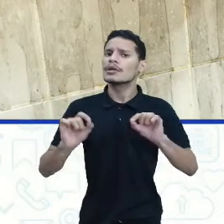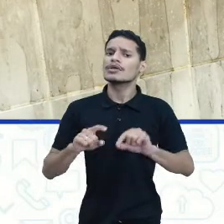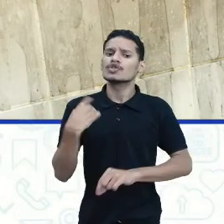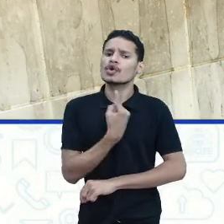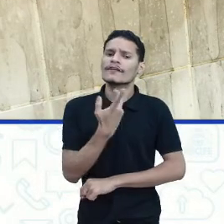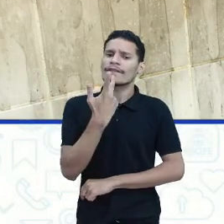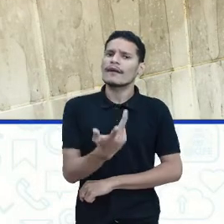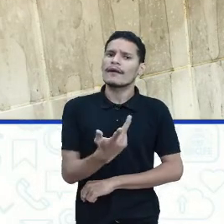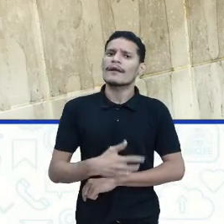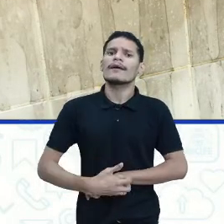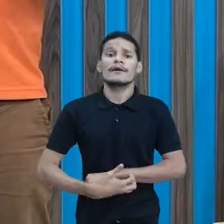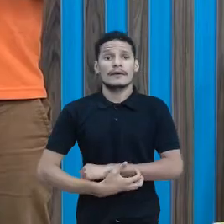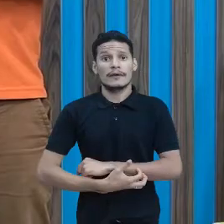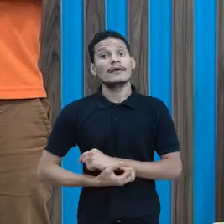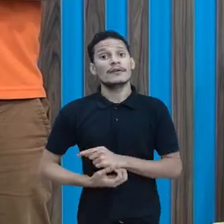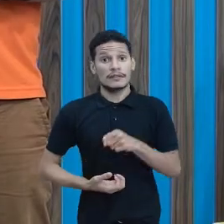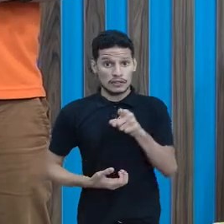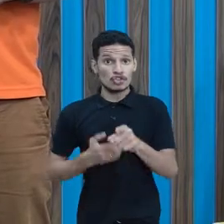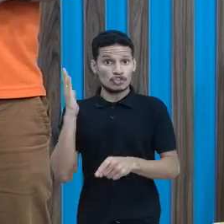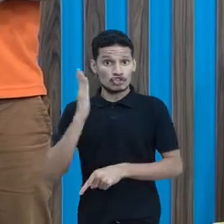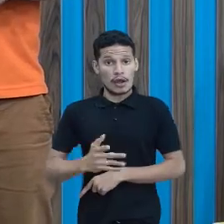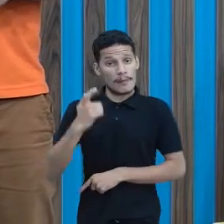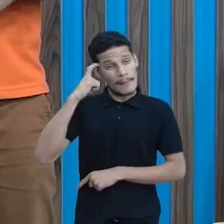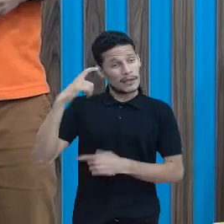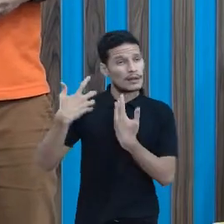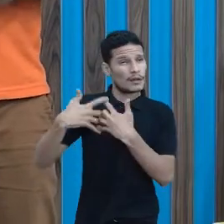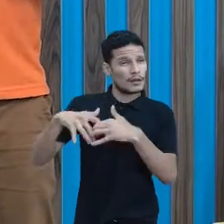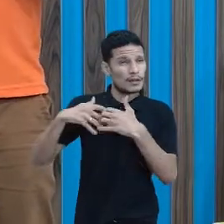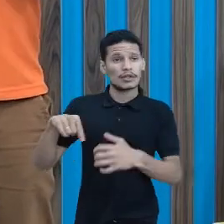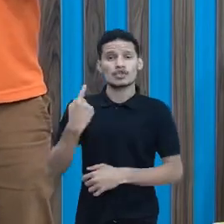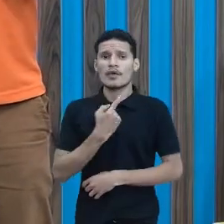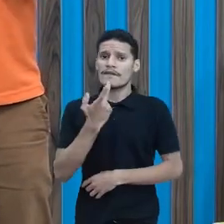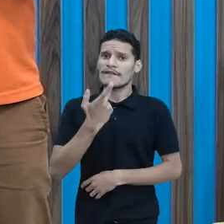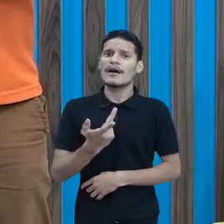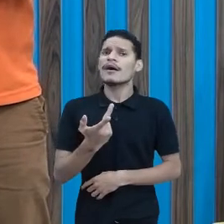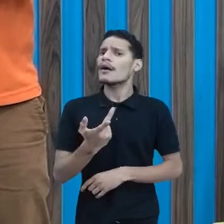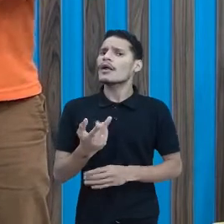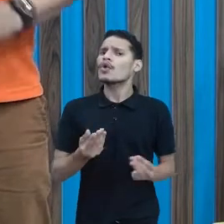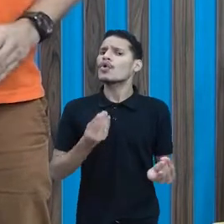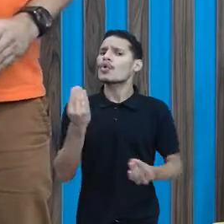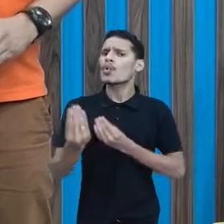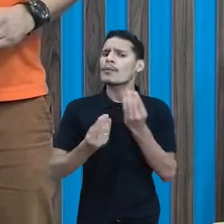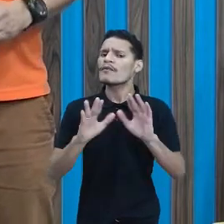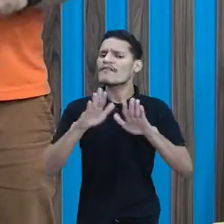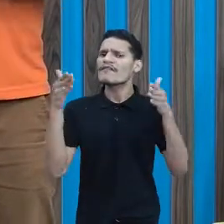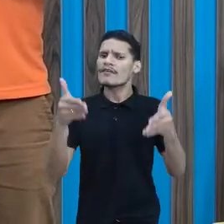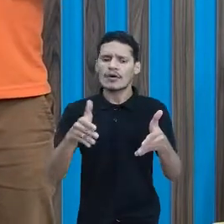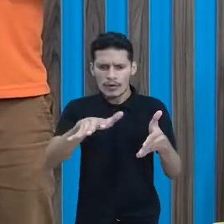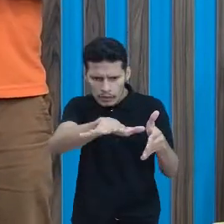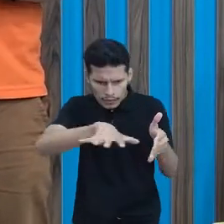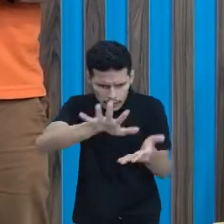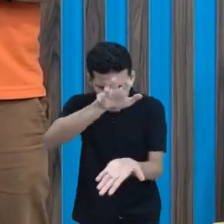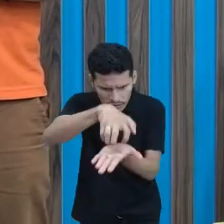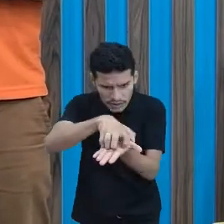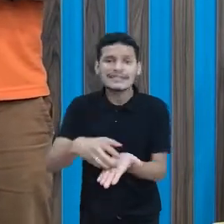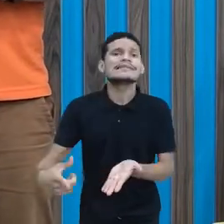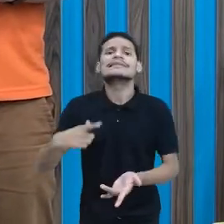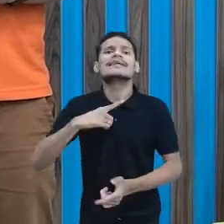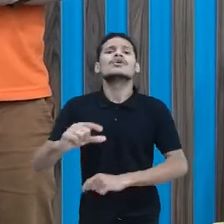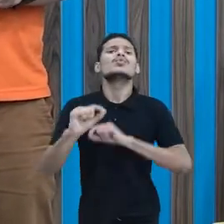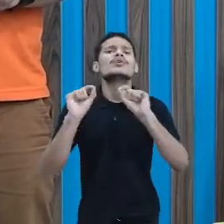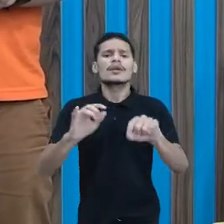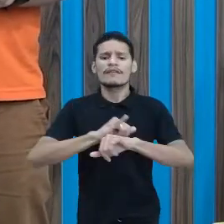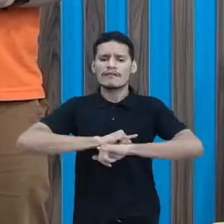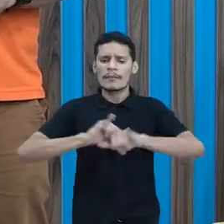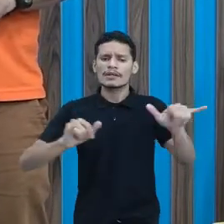seja, você já parou para pensar no que a gente fala? Qual é o centro das atenções? O que é que carrega a